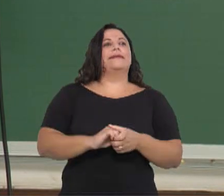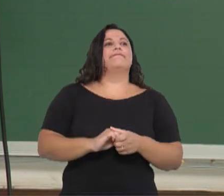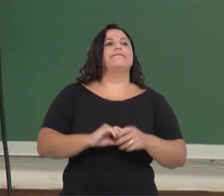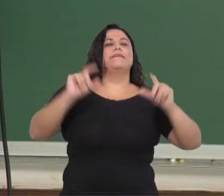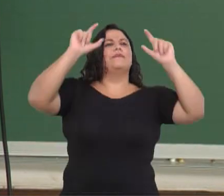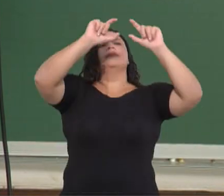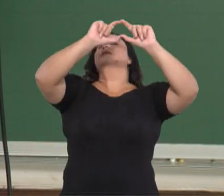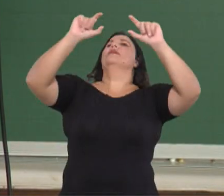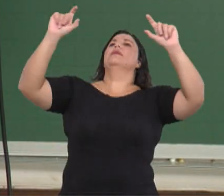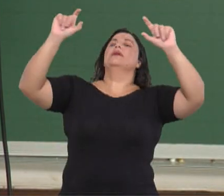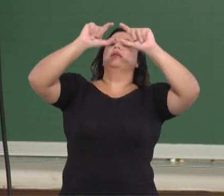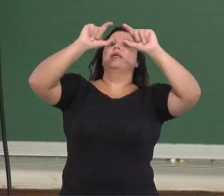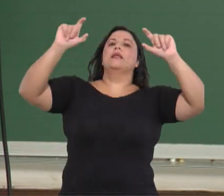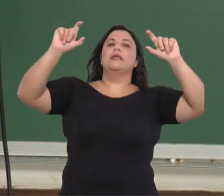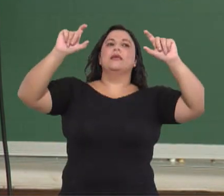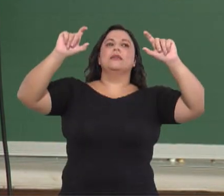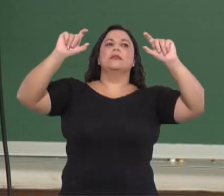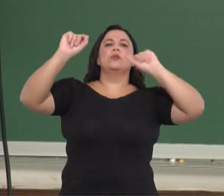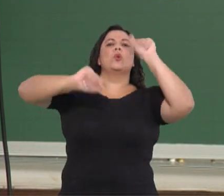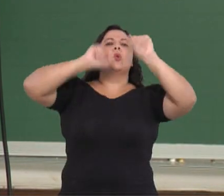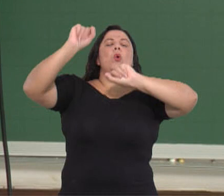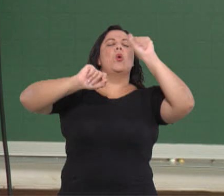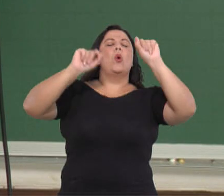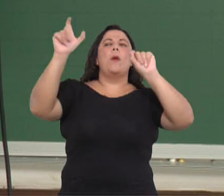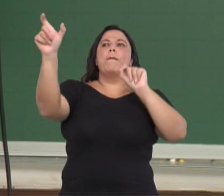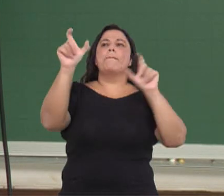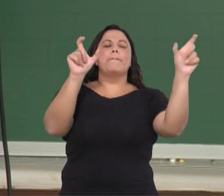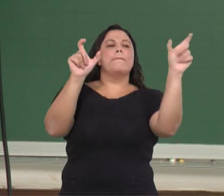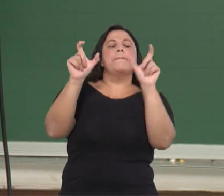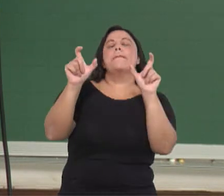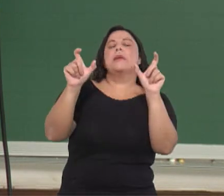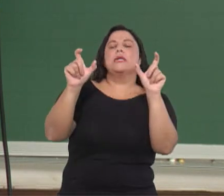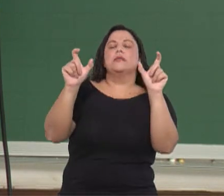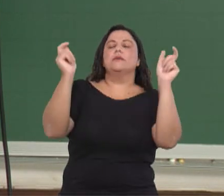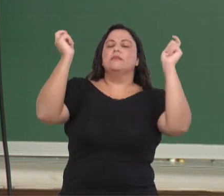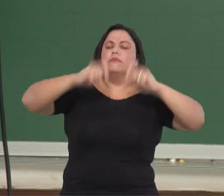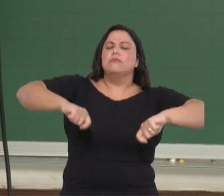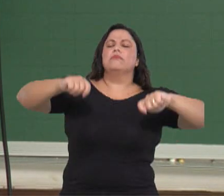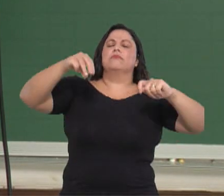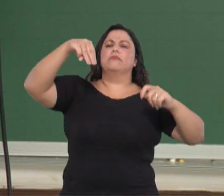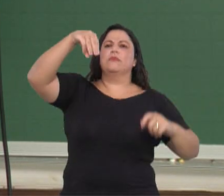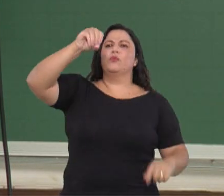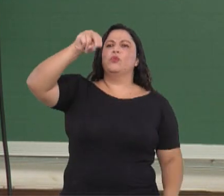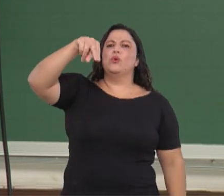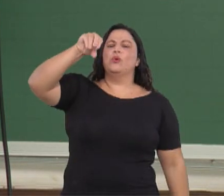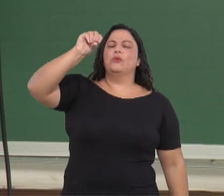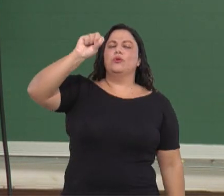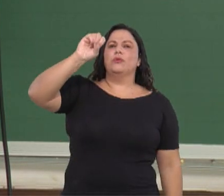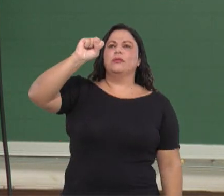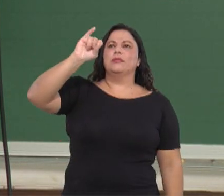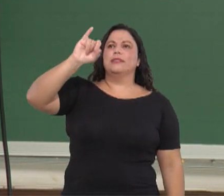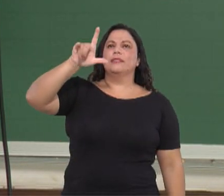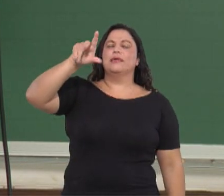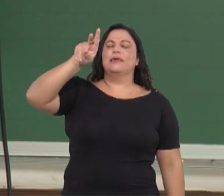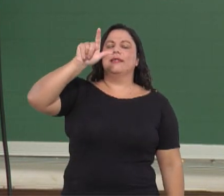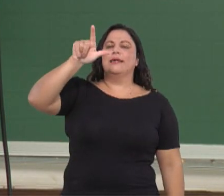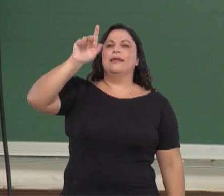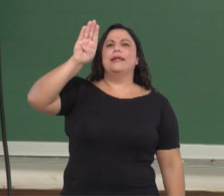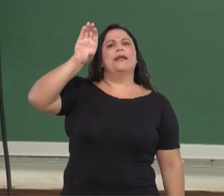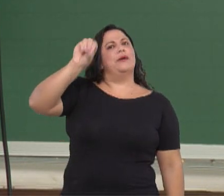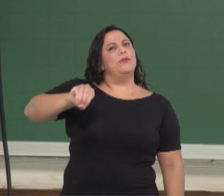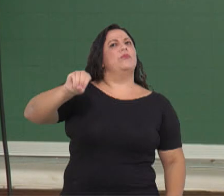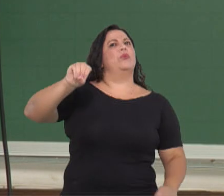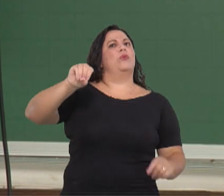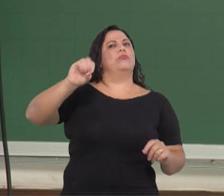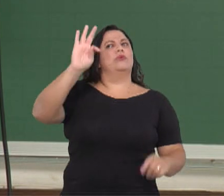Neste início, qual palavra poderia ser um monossílabo tônico? Ó, lembrando, na